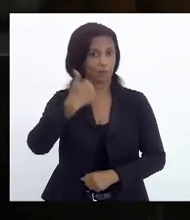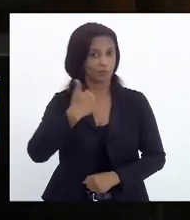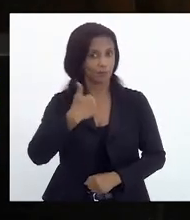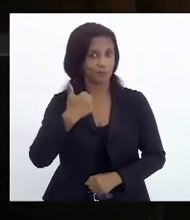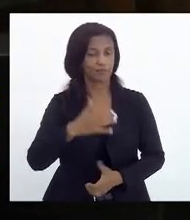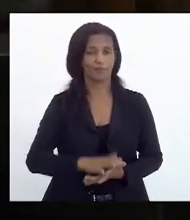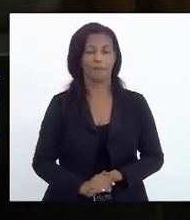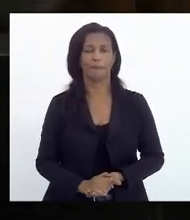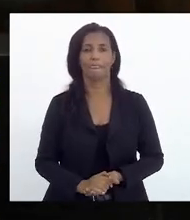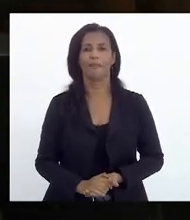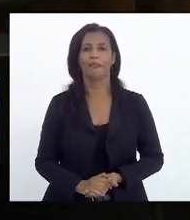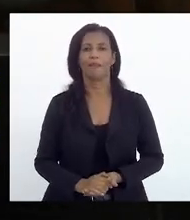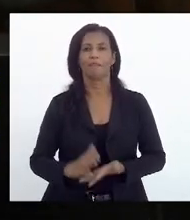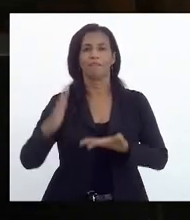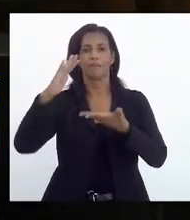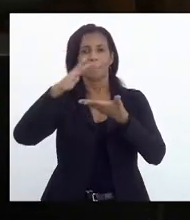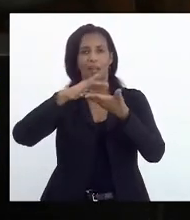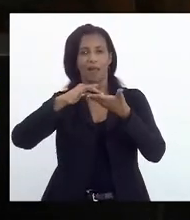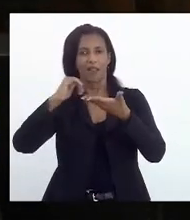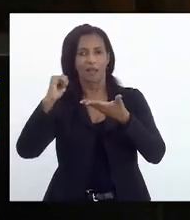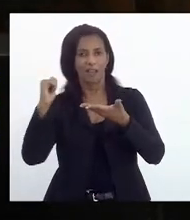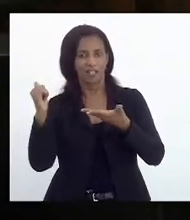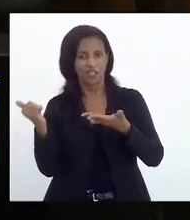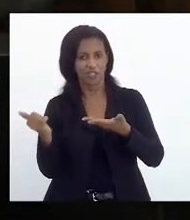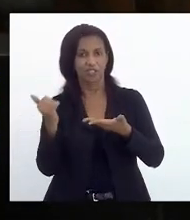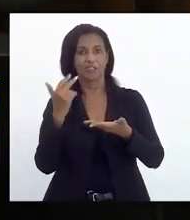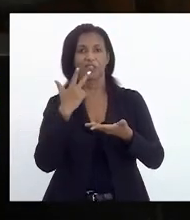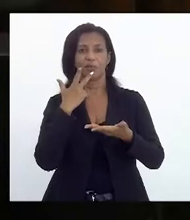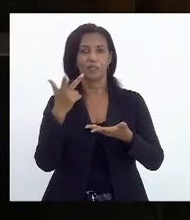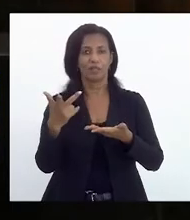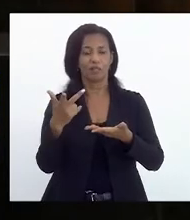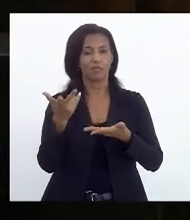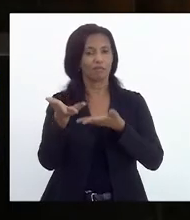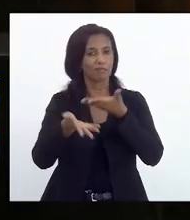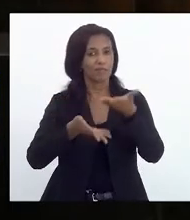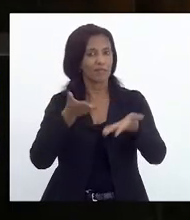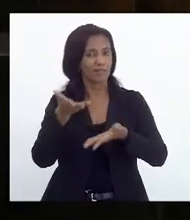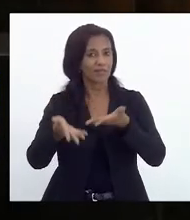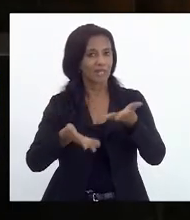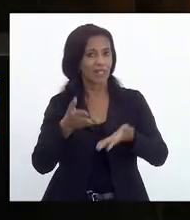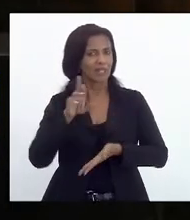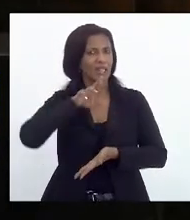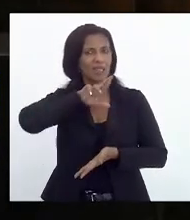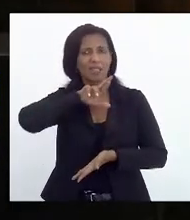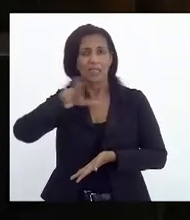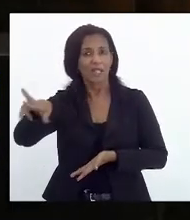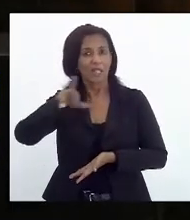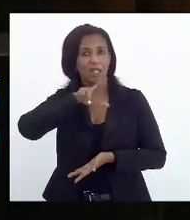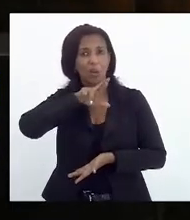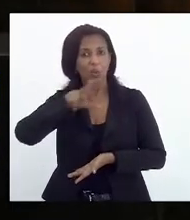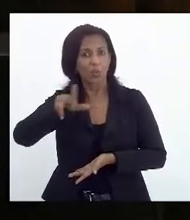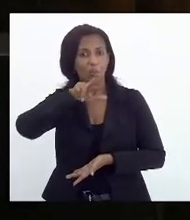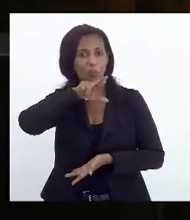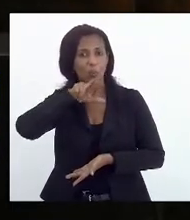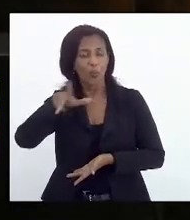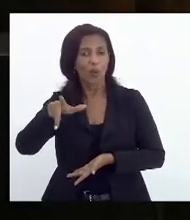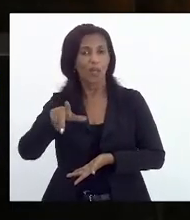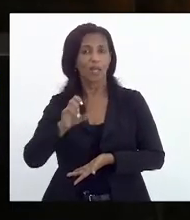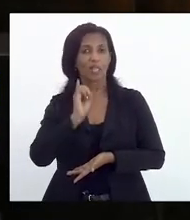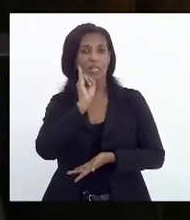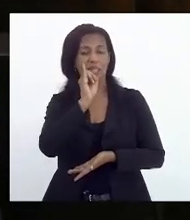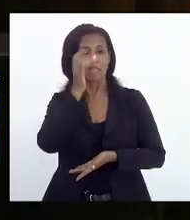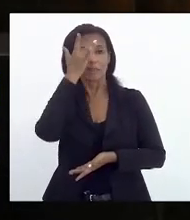a extinção de que trata o caput deste artigo não será aplicada no caso